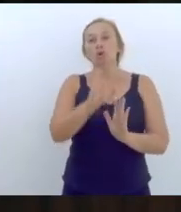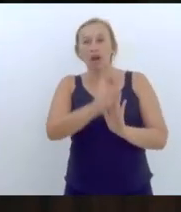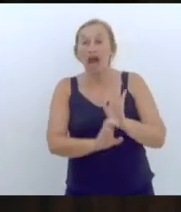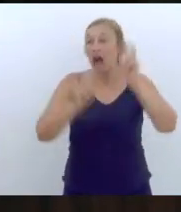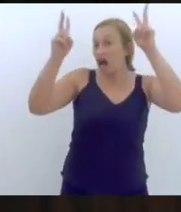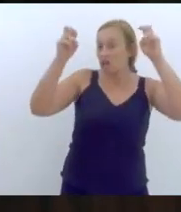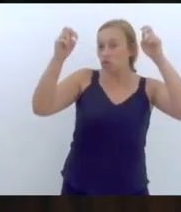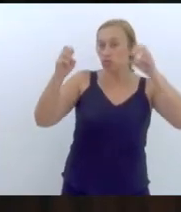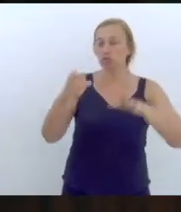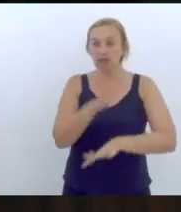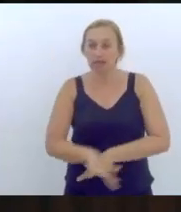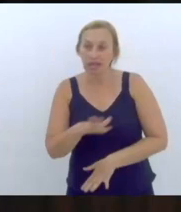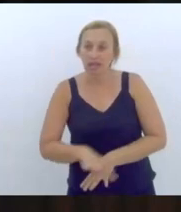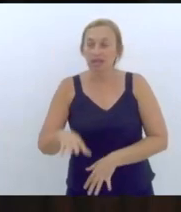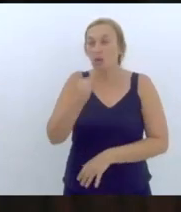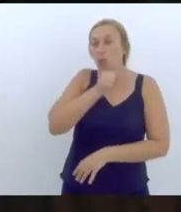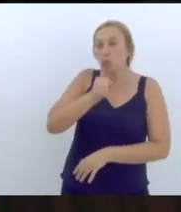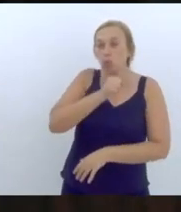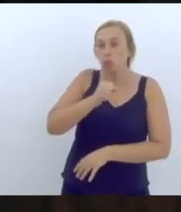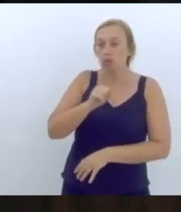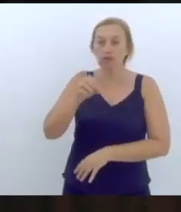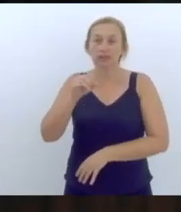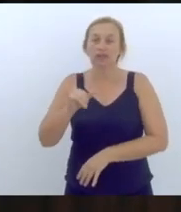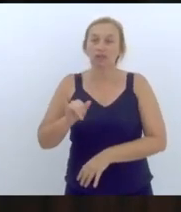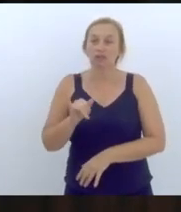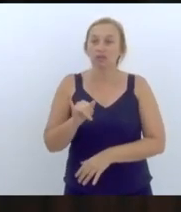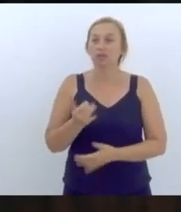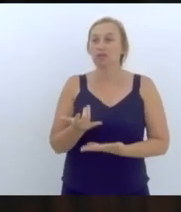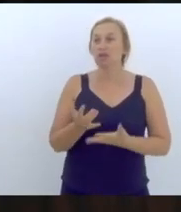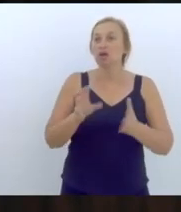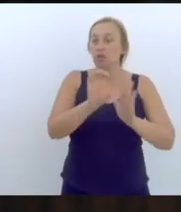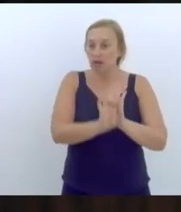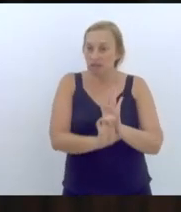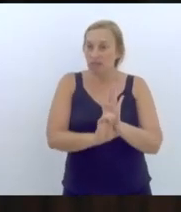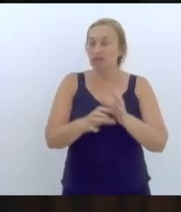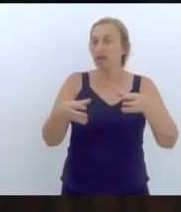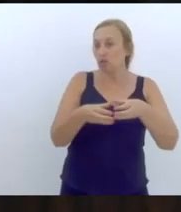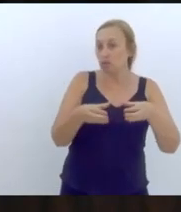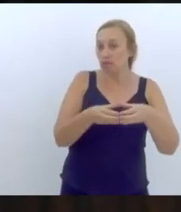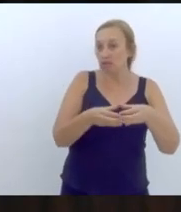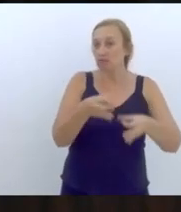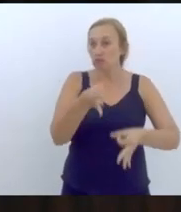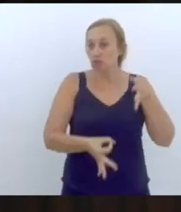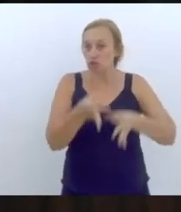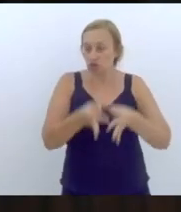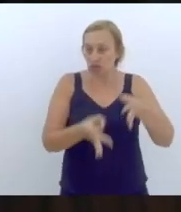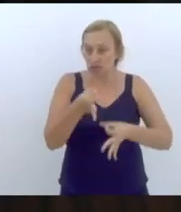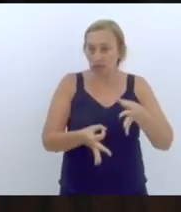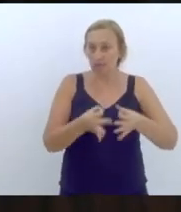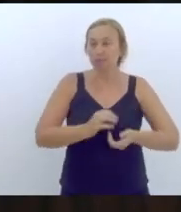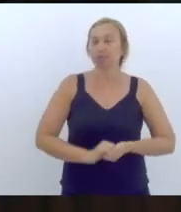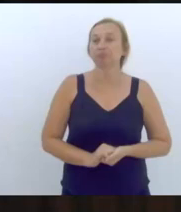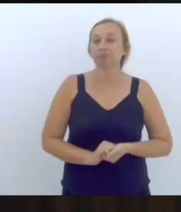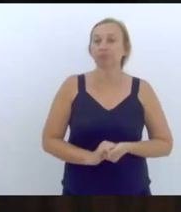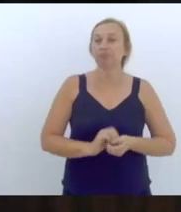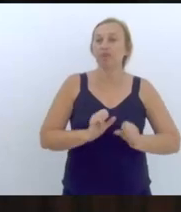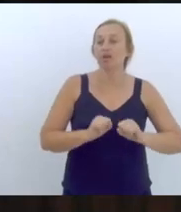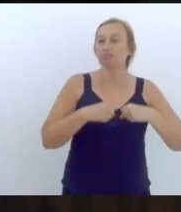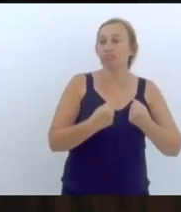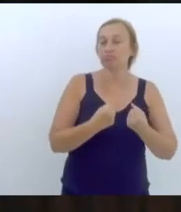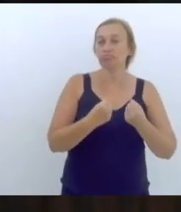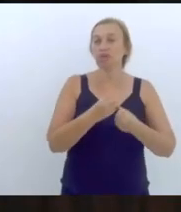criança, do adolescente e do idoso, favorável com as emendas da Comissão de Constituição e Justiça. De Defesa do